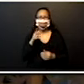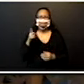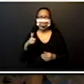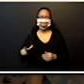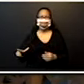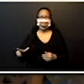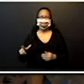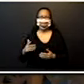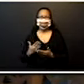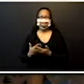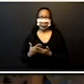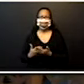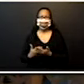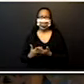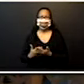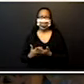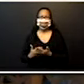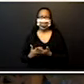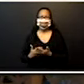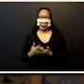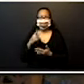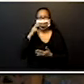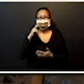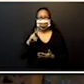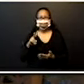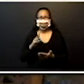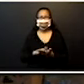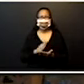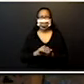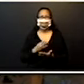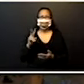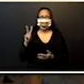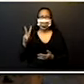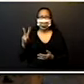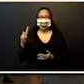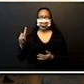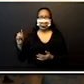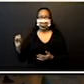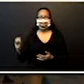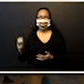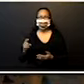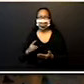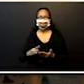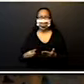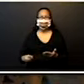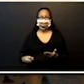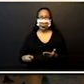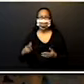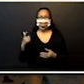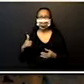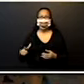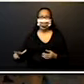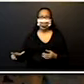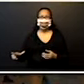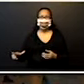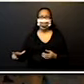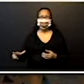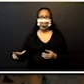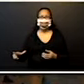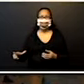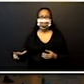então? Olha lá na página 210. Vamos continuar com